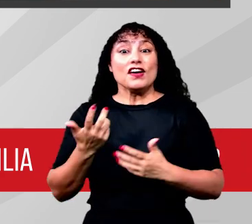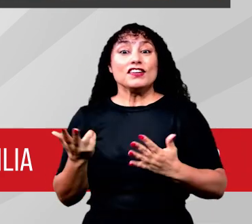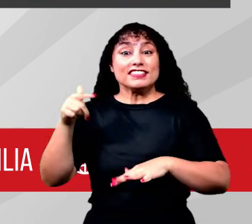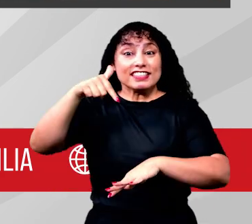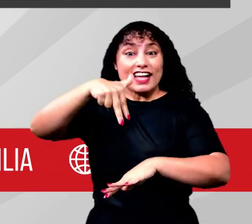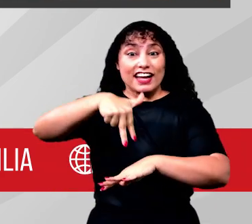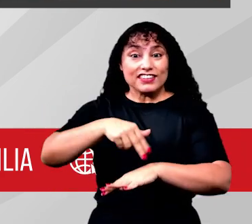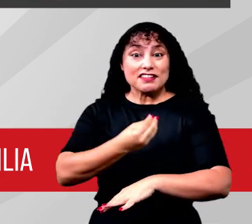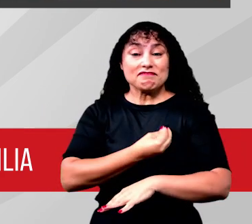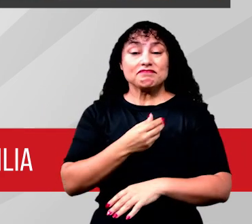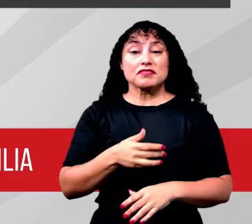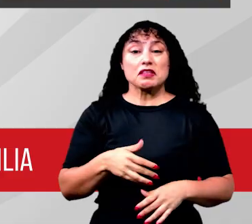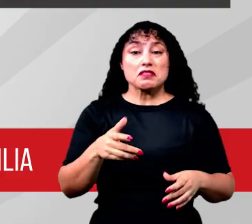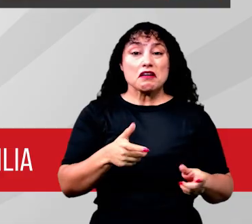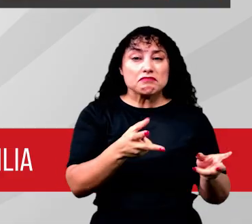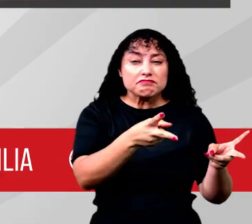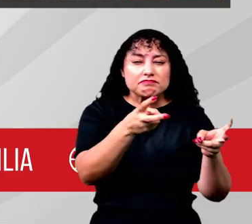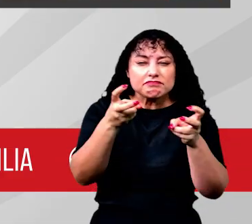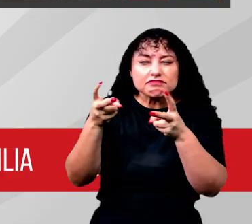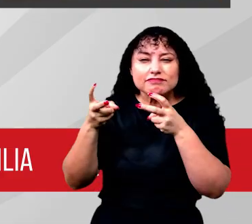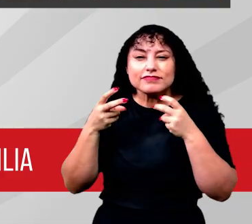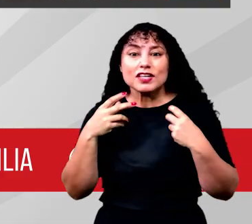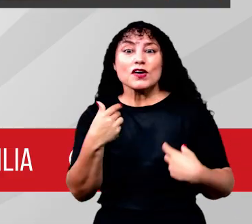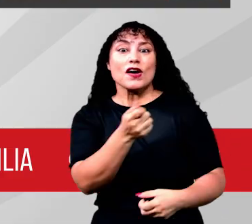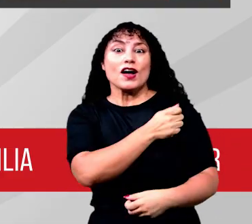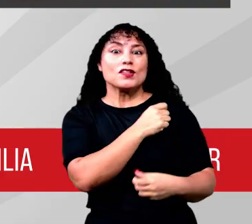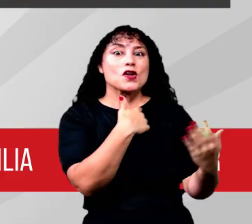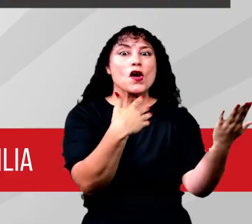estava observando os estudantes conversando com as